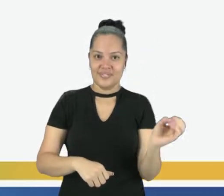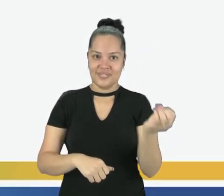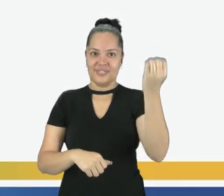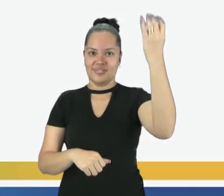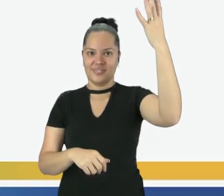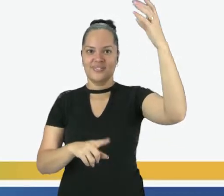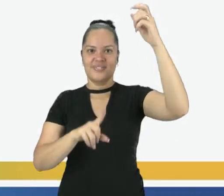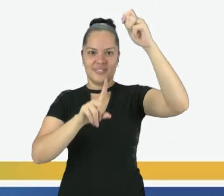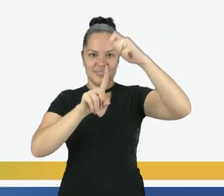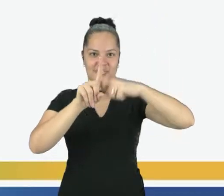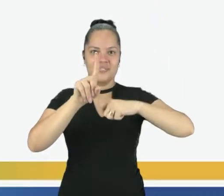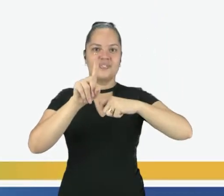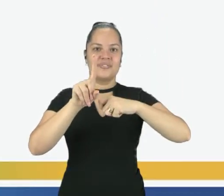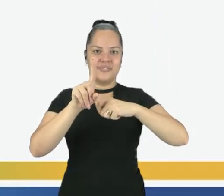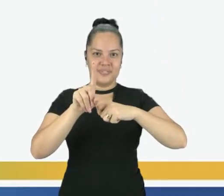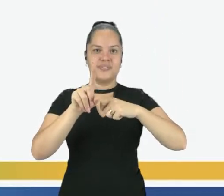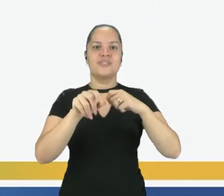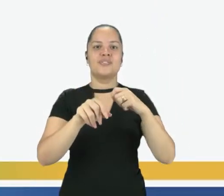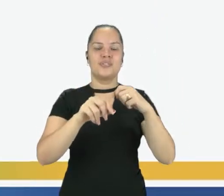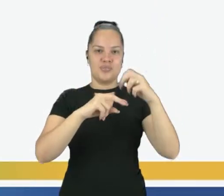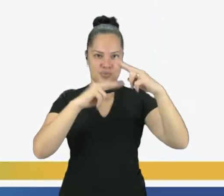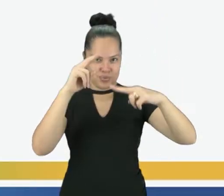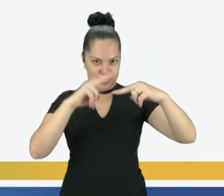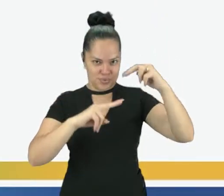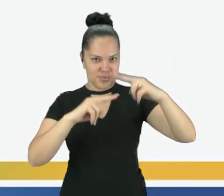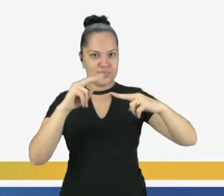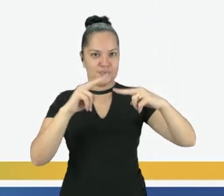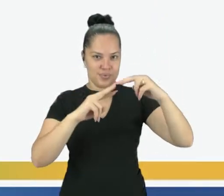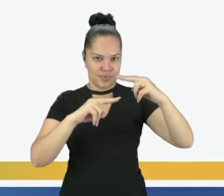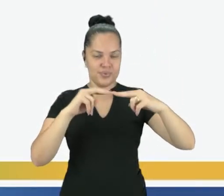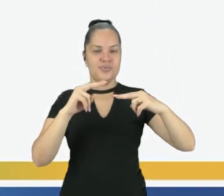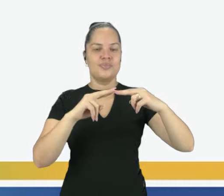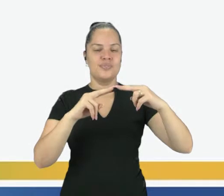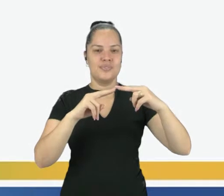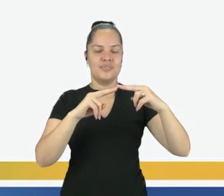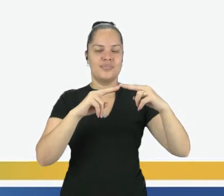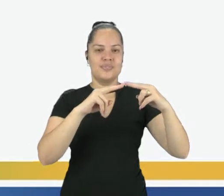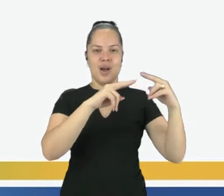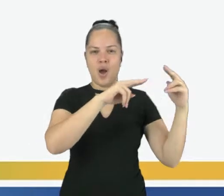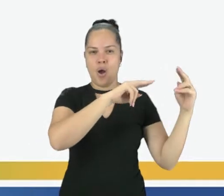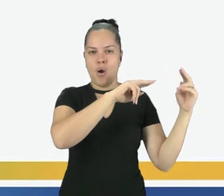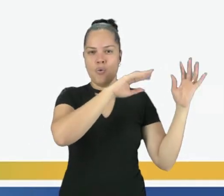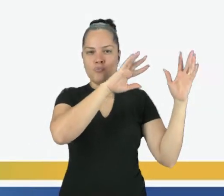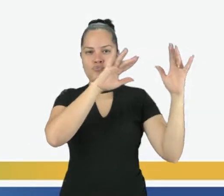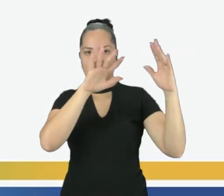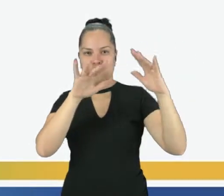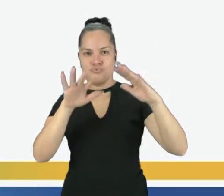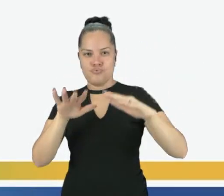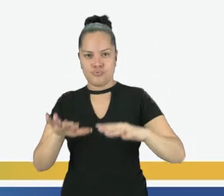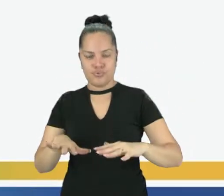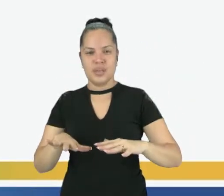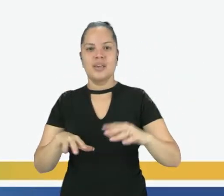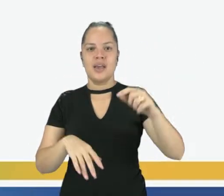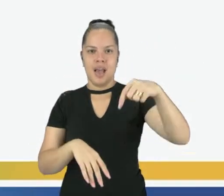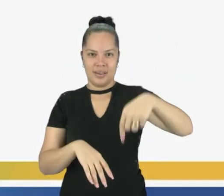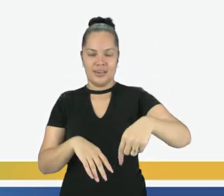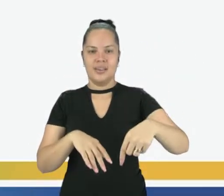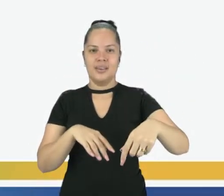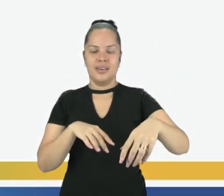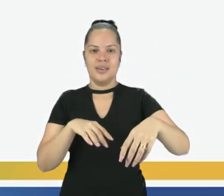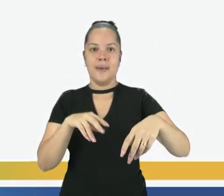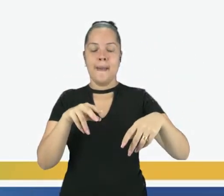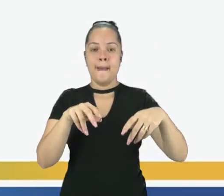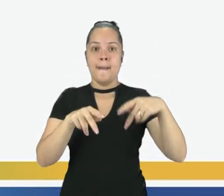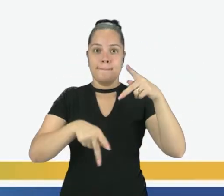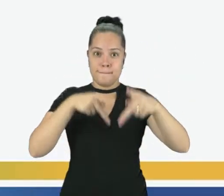todo mês de junho e foi trazida para o nosso país pelos portugueses durante a colonização